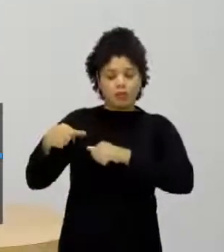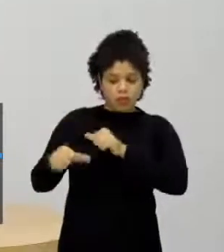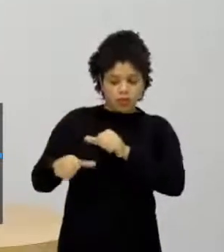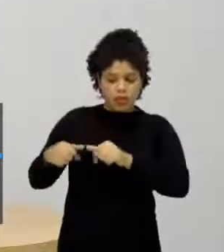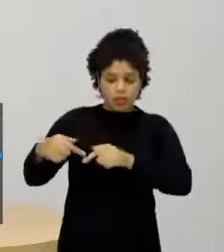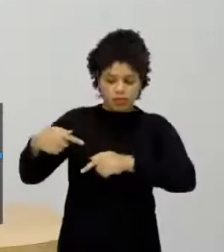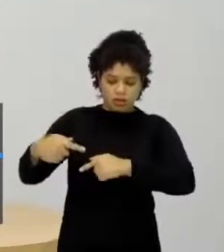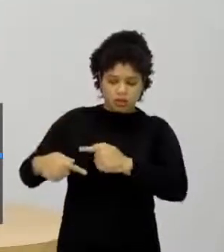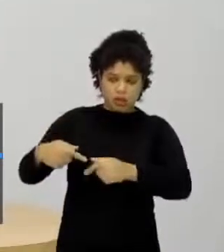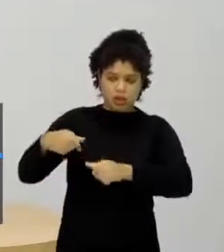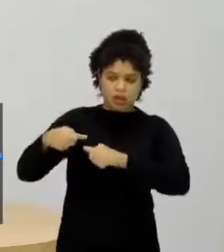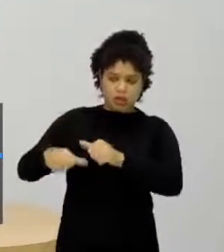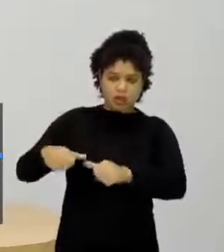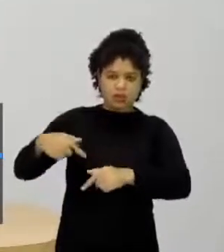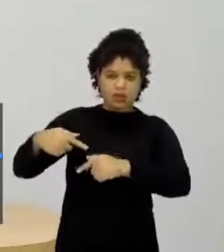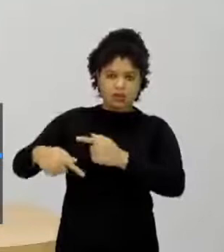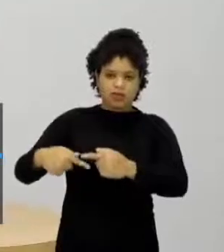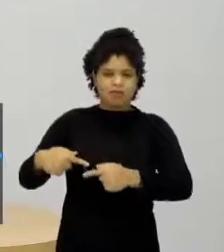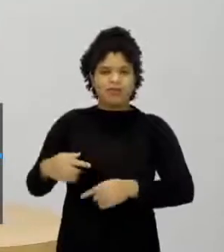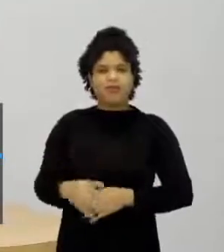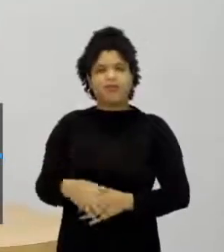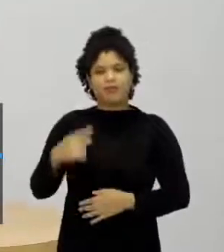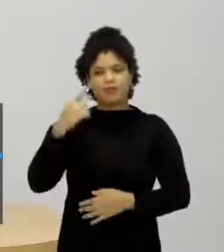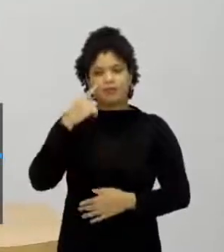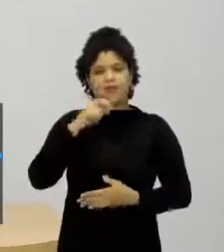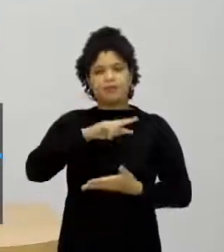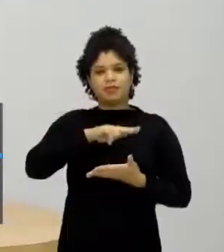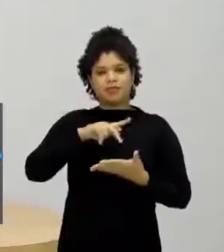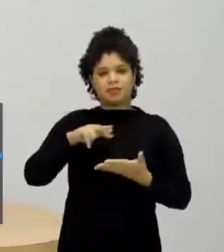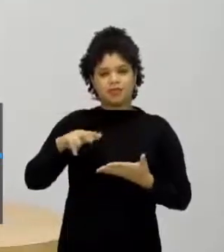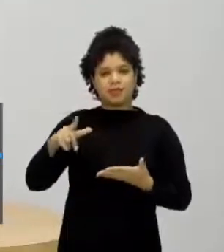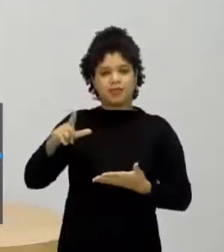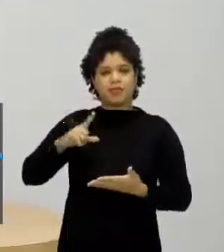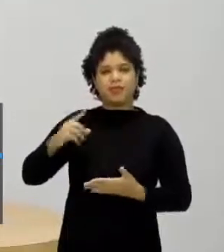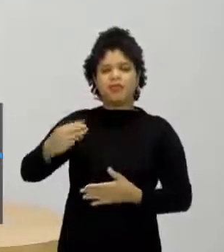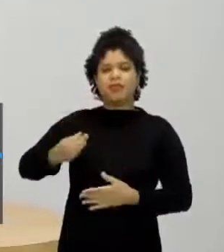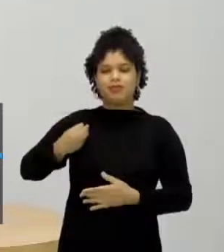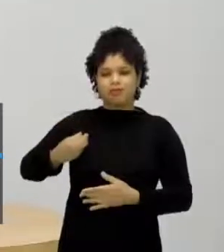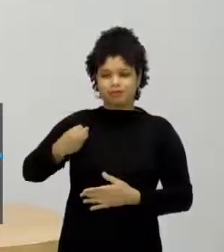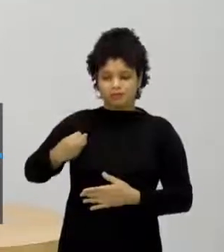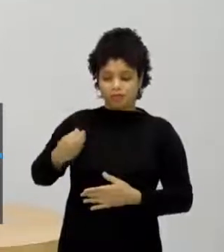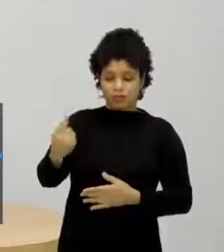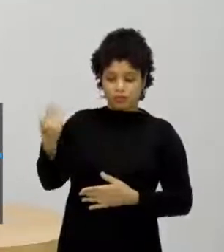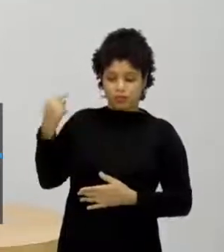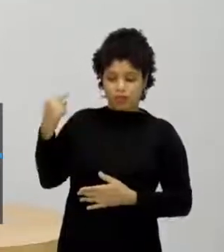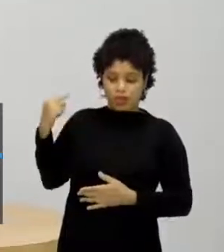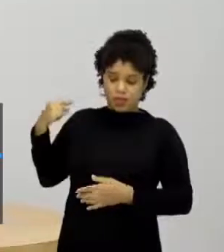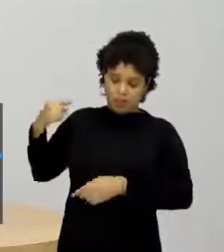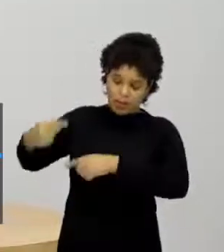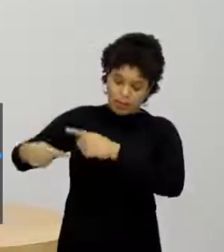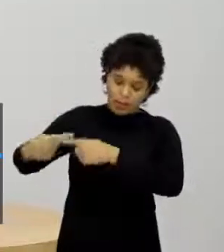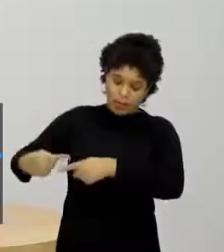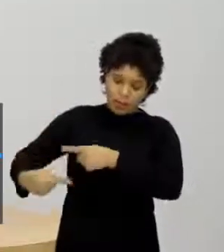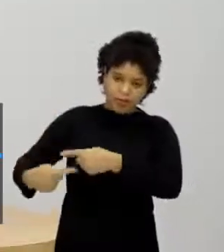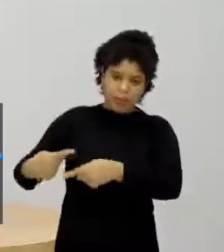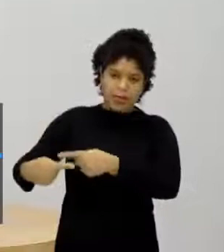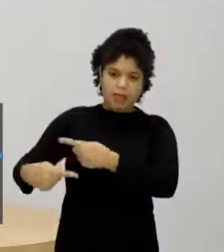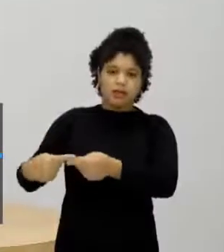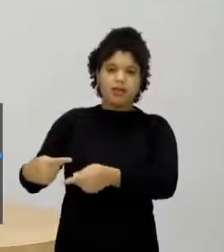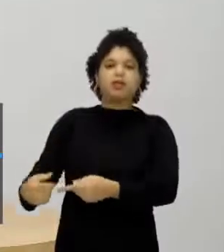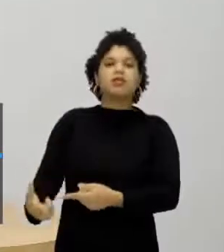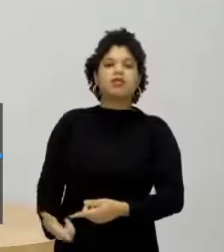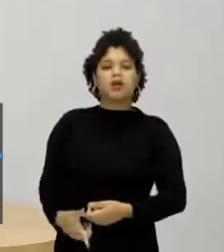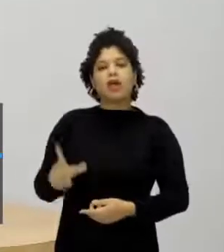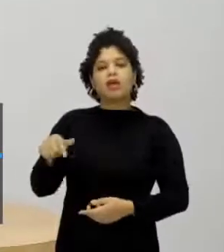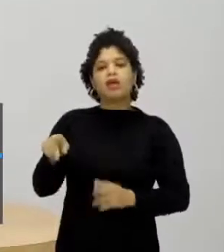seja, os organismos, eles descendem de ancestrais e a partir daí ele começa a desenvolver a